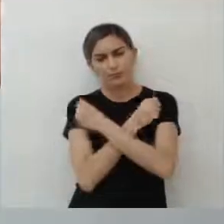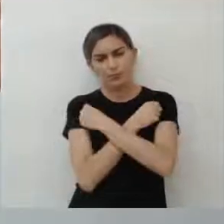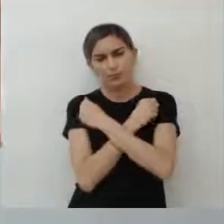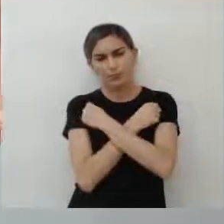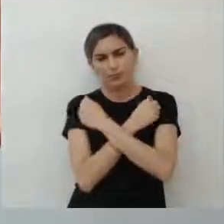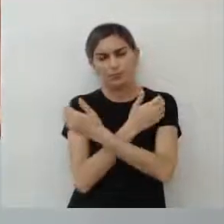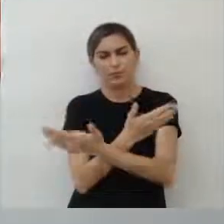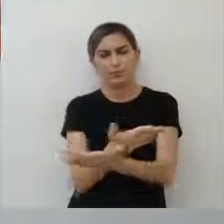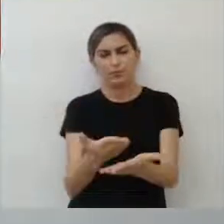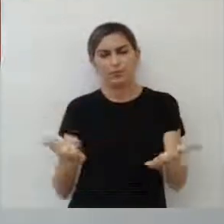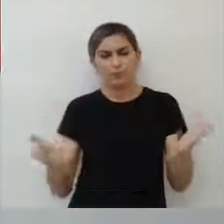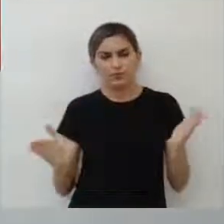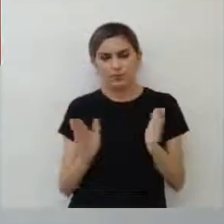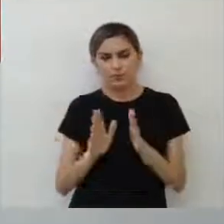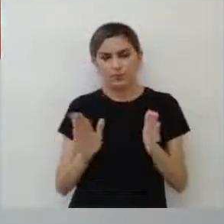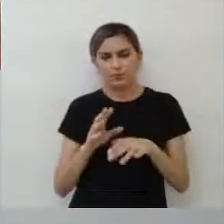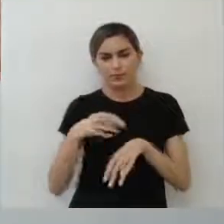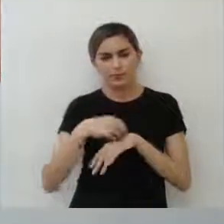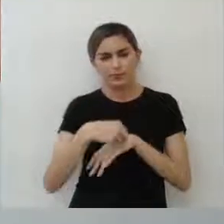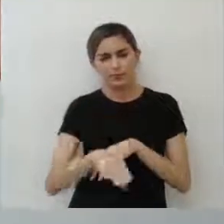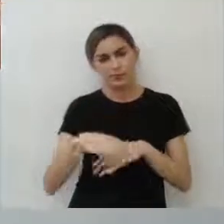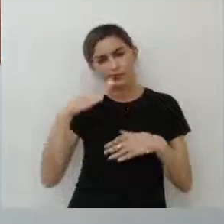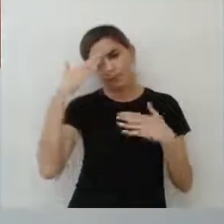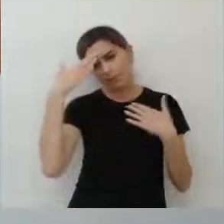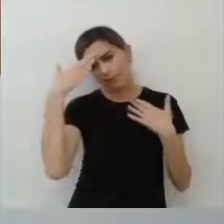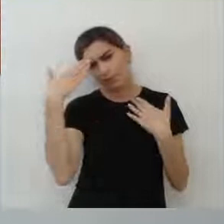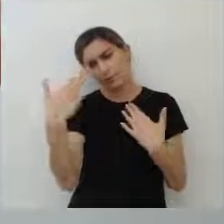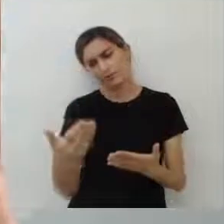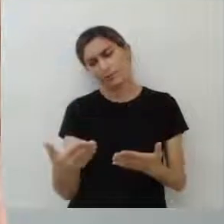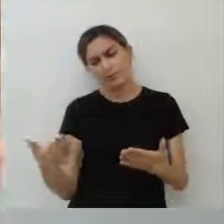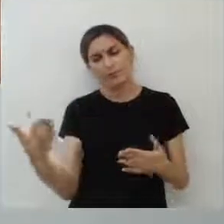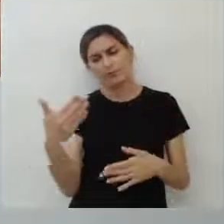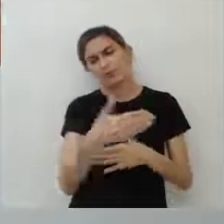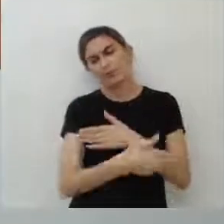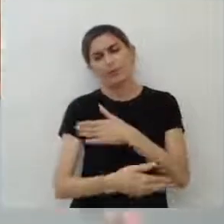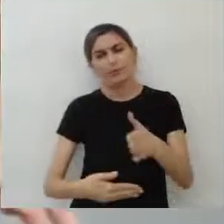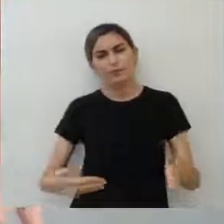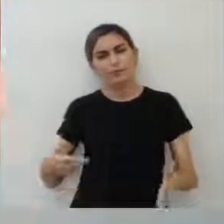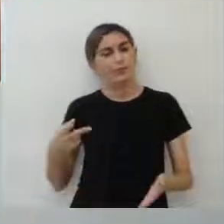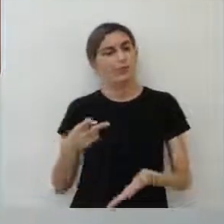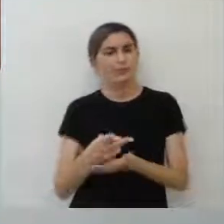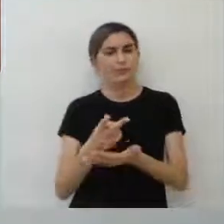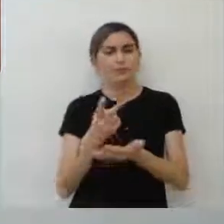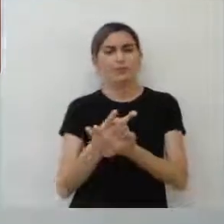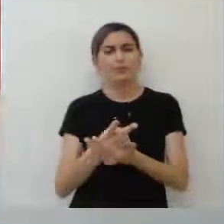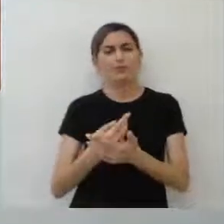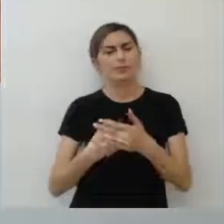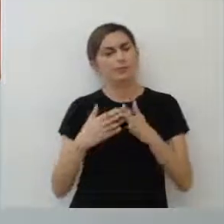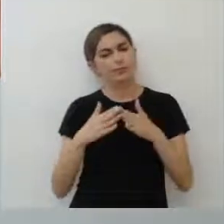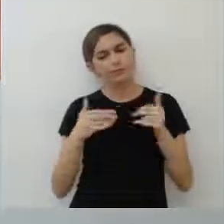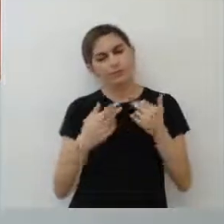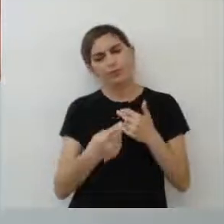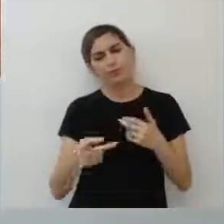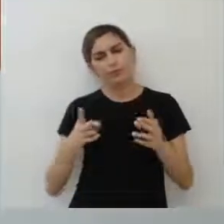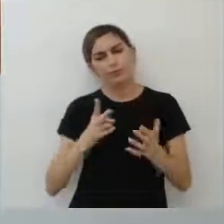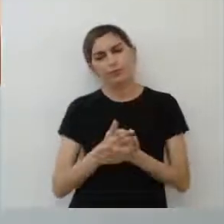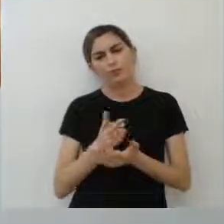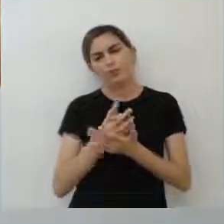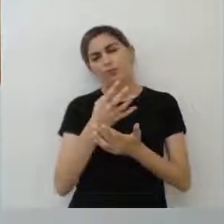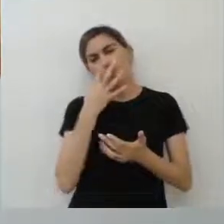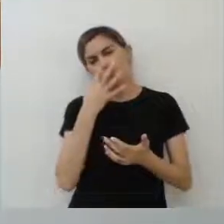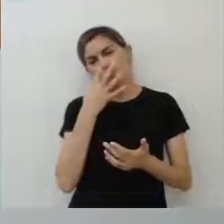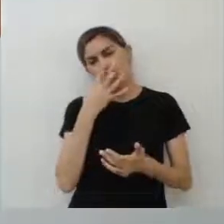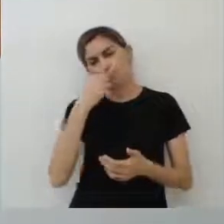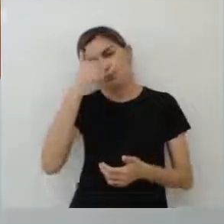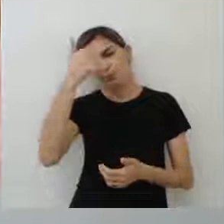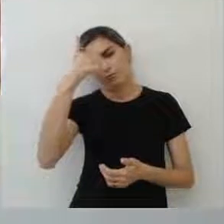todos vocês. Deixo aqui o meu muito obrigado pela participação, como sempre. Peço que vocês continuem assistindo, deixem um